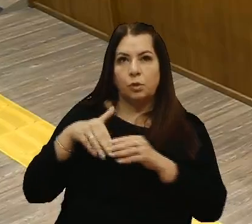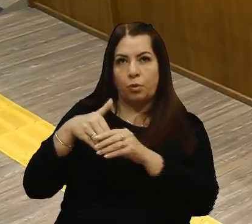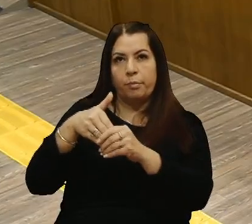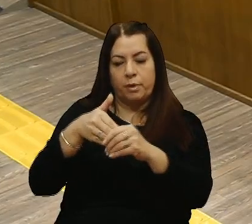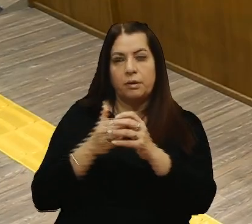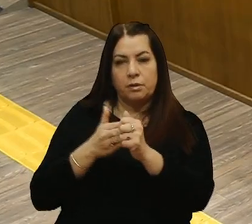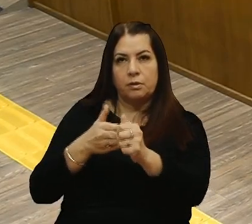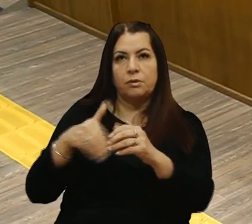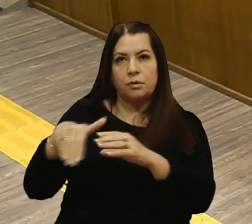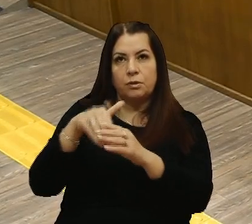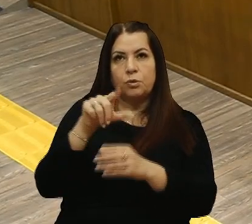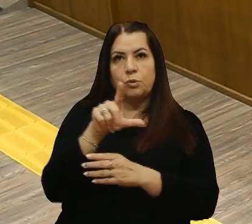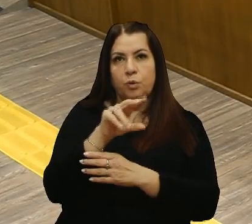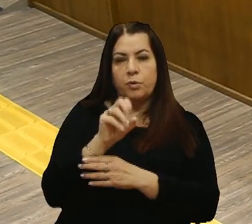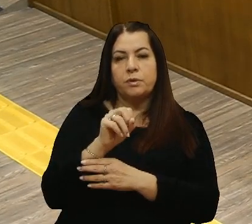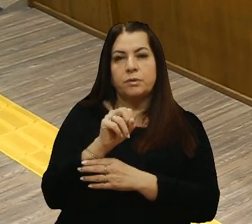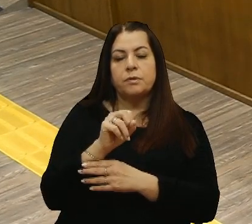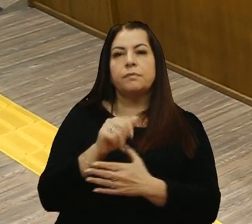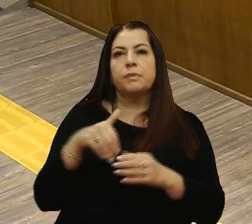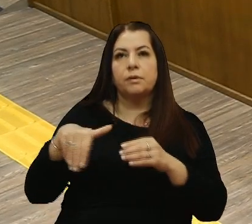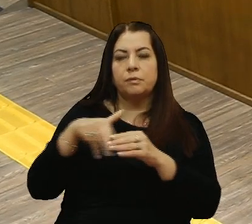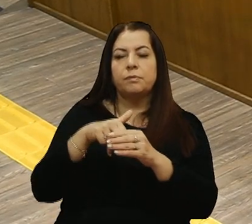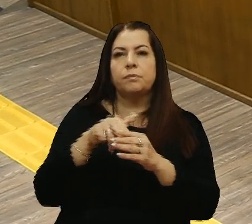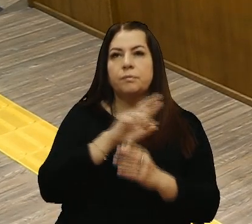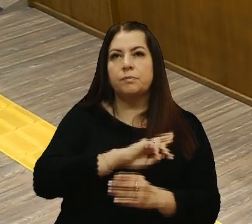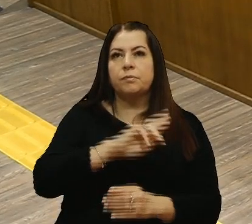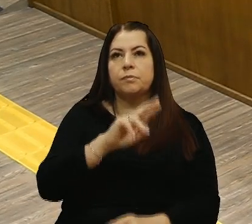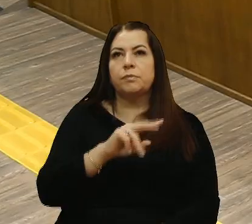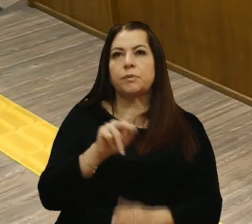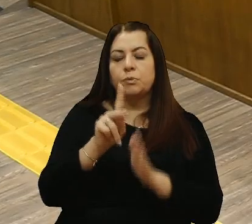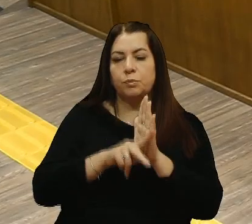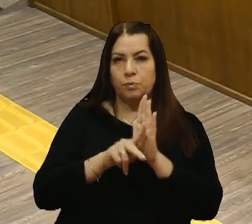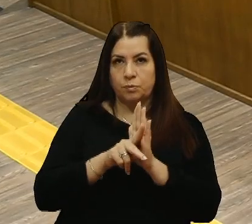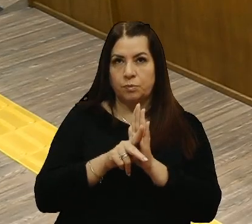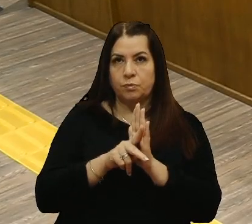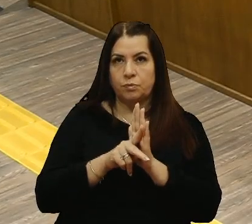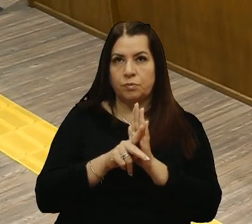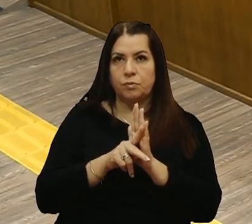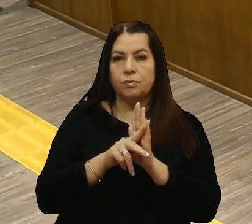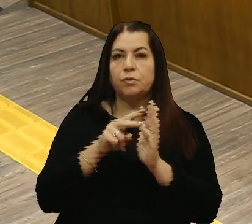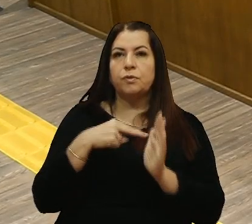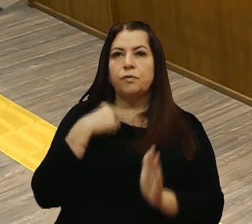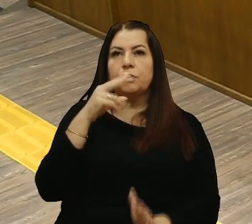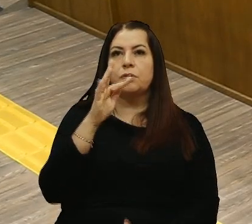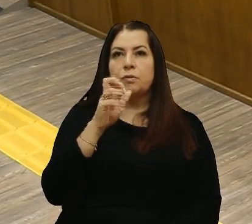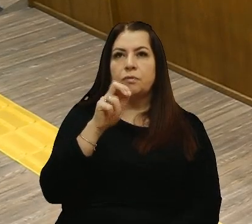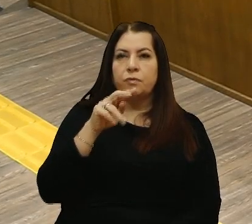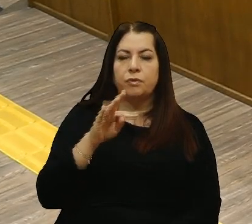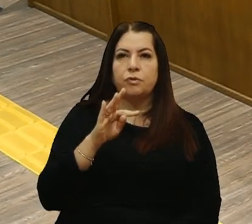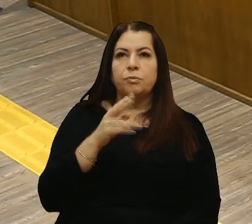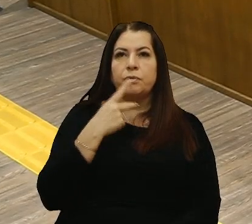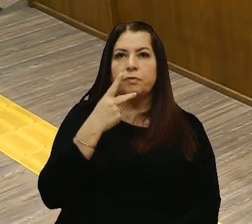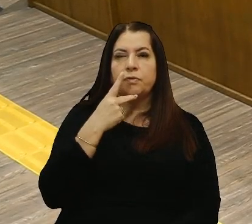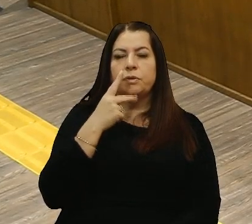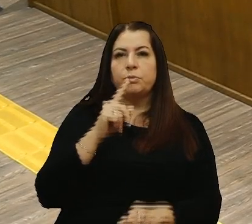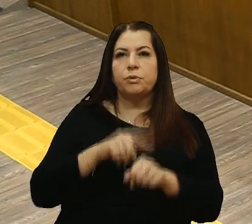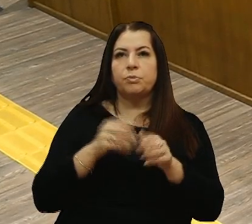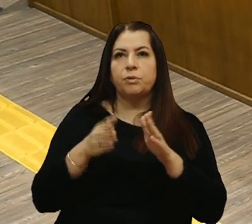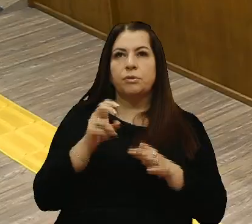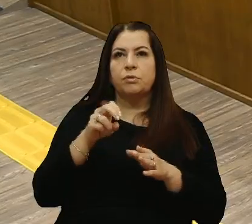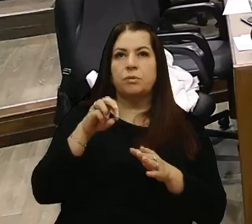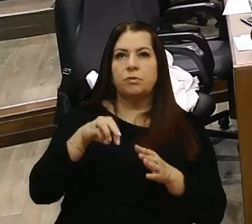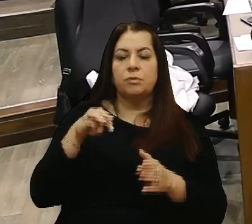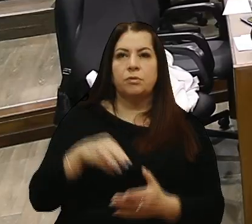senhor Luiz Fernando da Silveira Levinsky, representante do projeto Voz do Fronte, até a tribuna para manifestação pelo tempo de